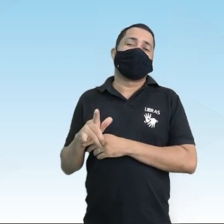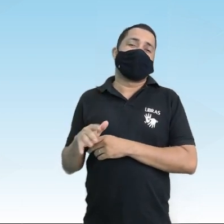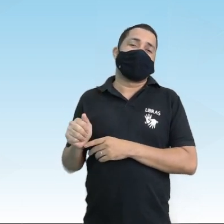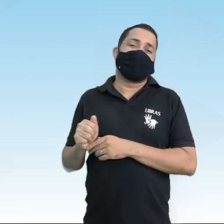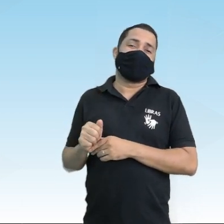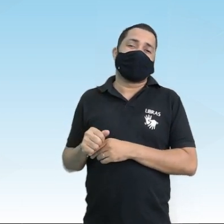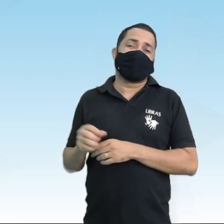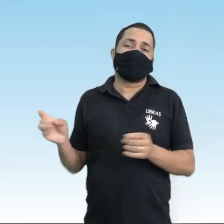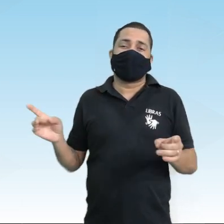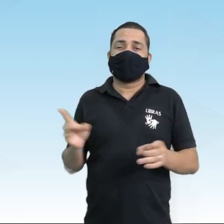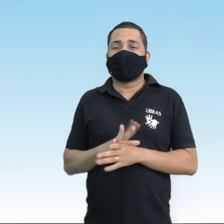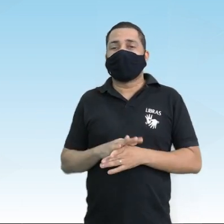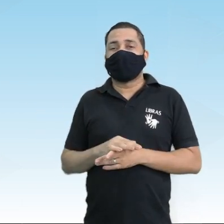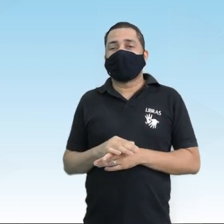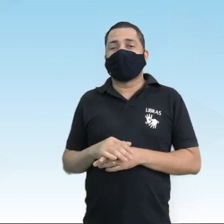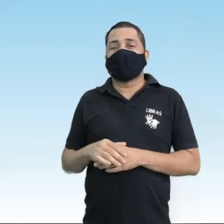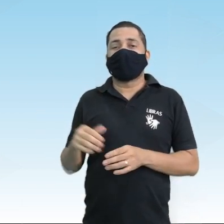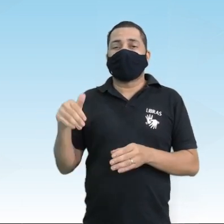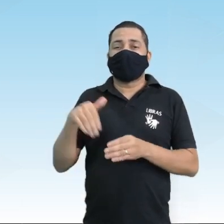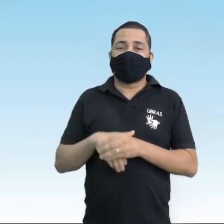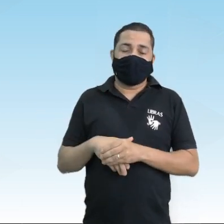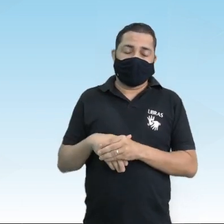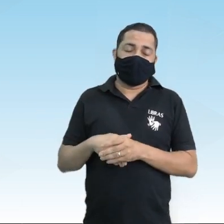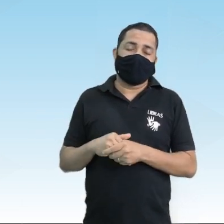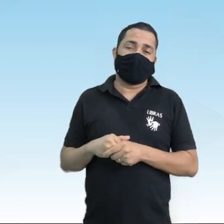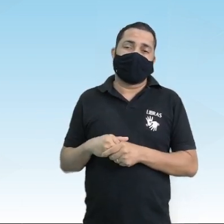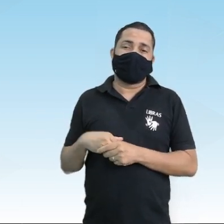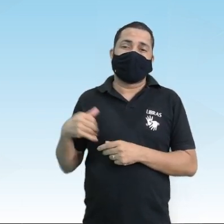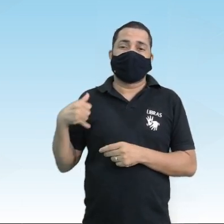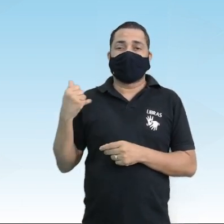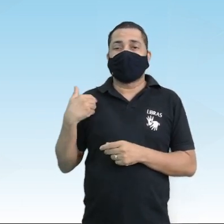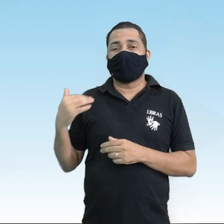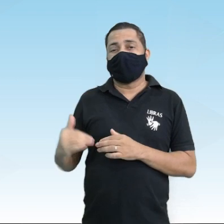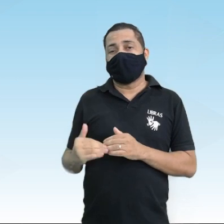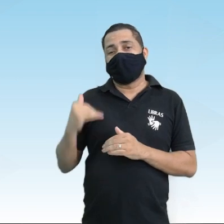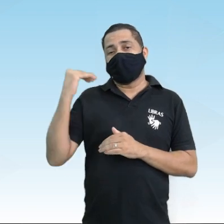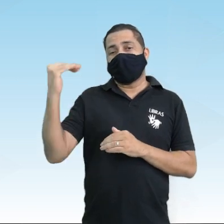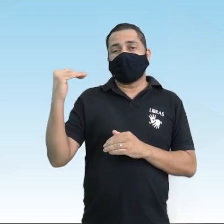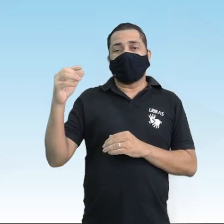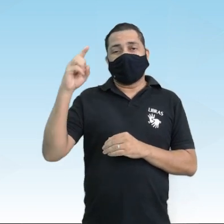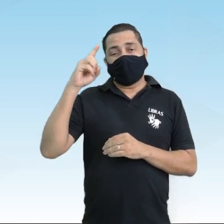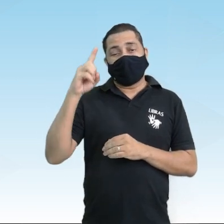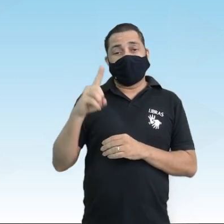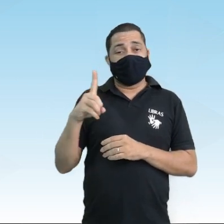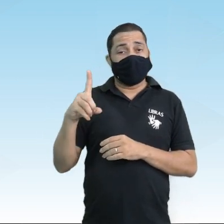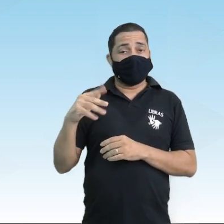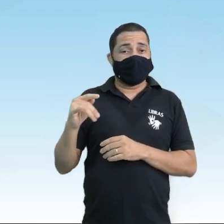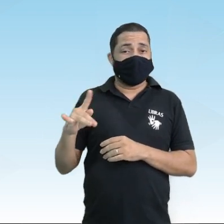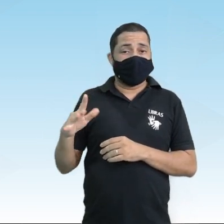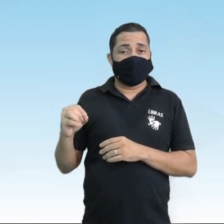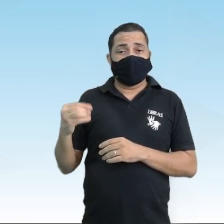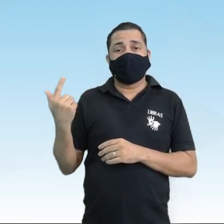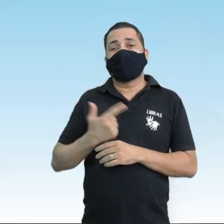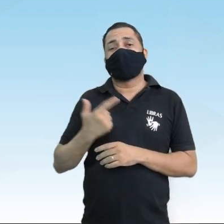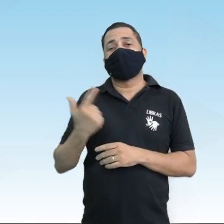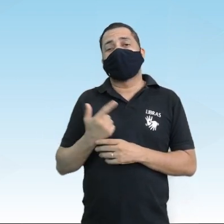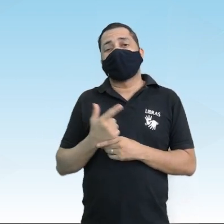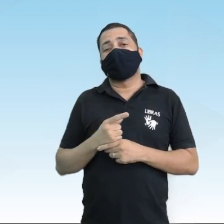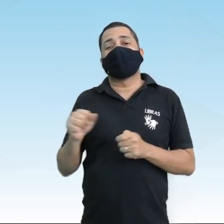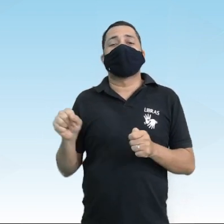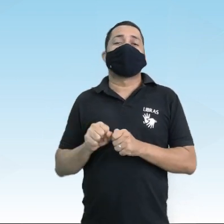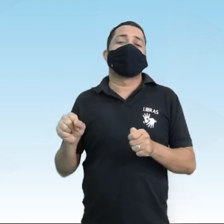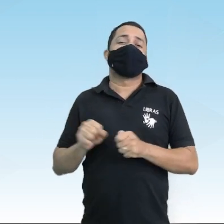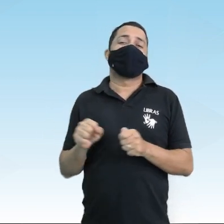isso vai se acabar com o golpe da maioridade, como a gente acabou de ver, né, que é o de Dom Pedro II. Dom Pedro II vai fazer